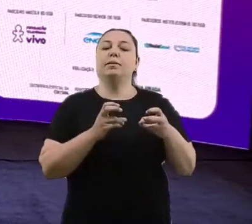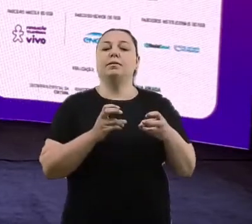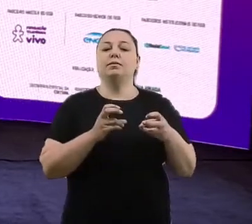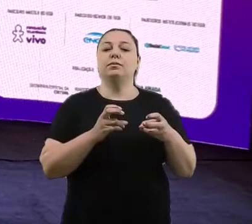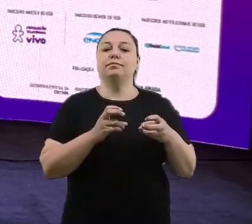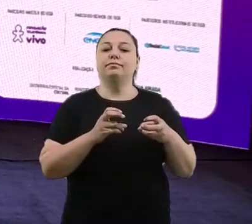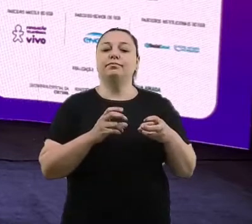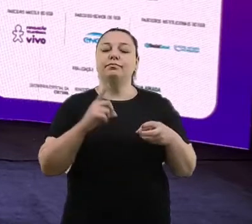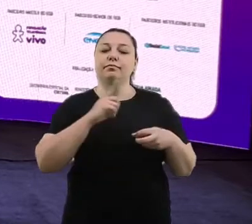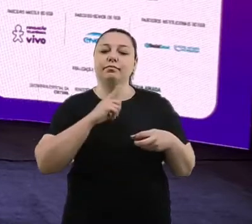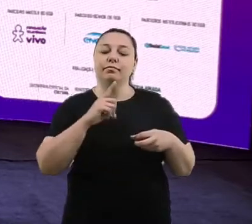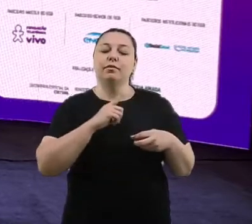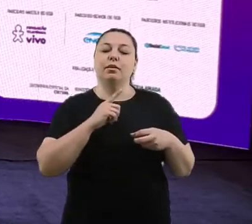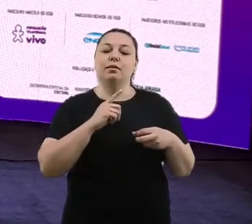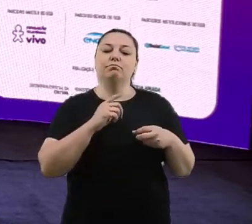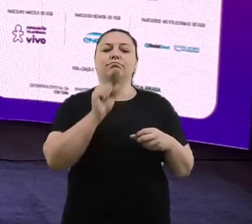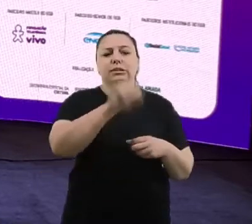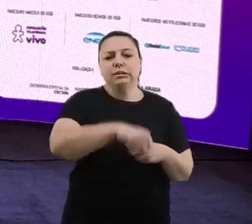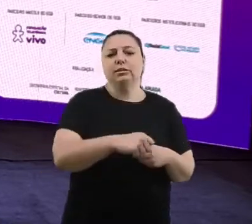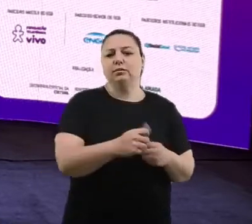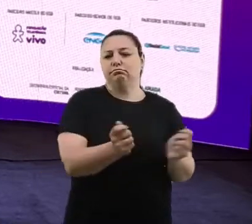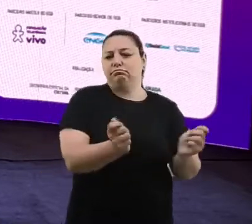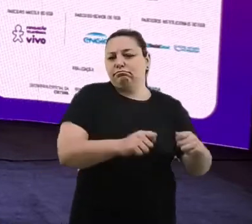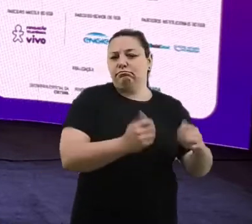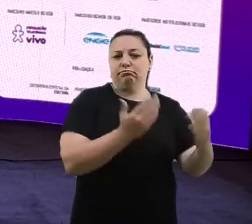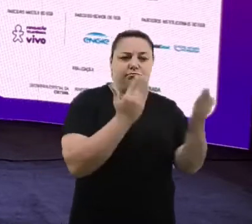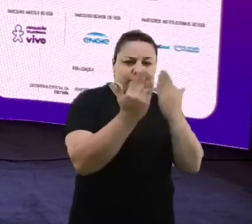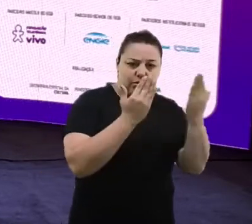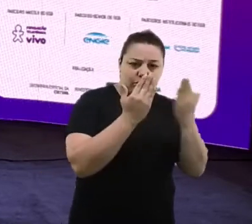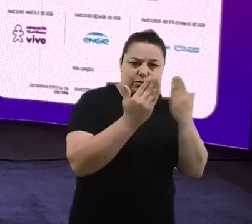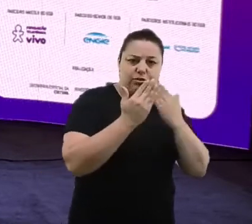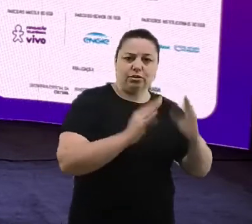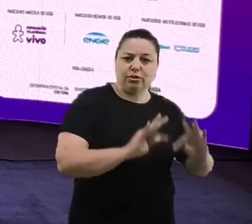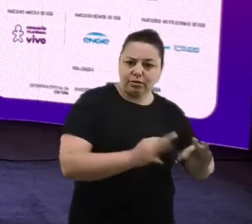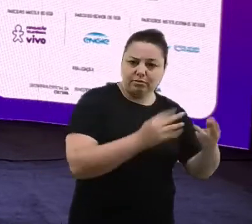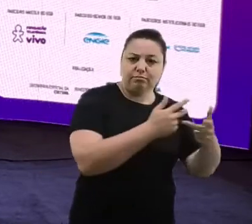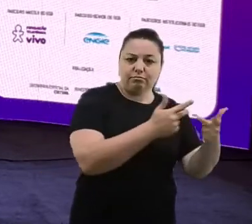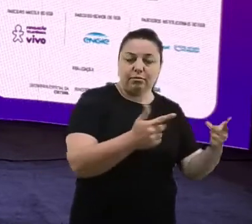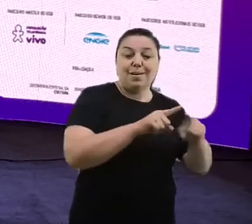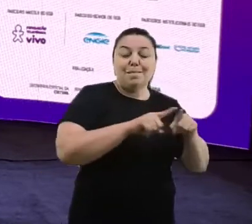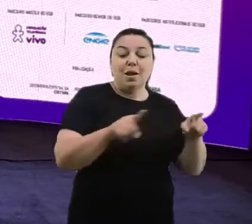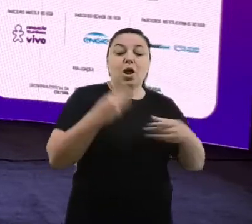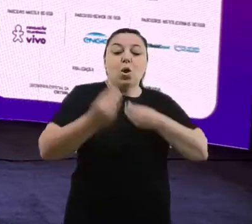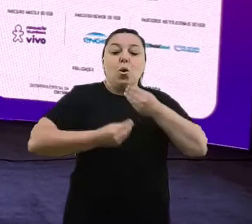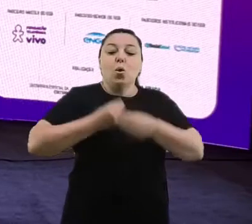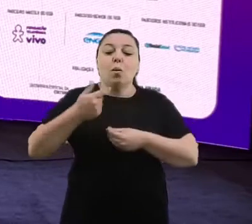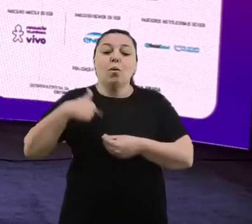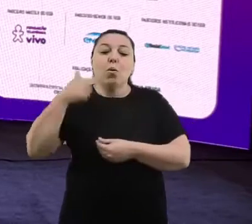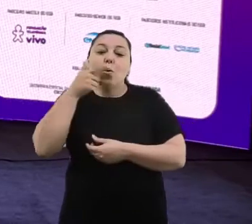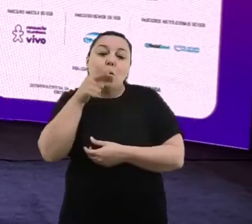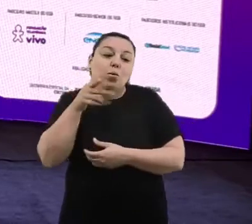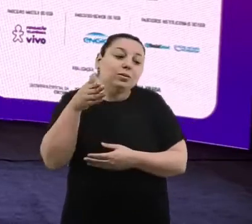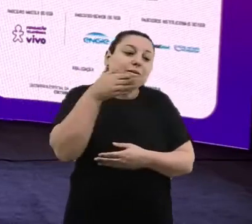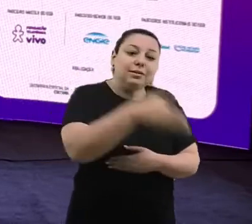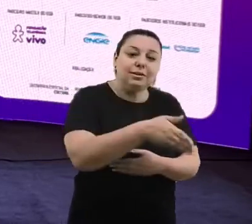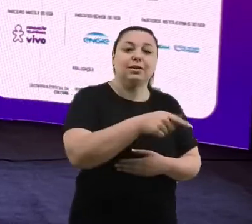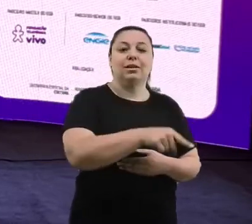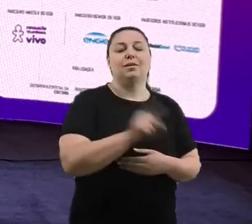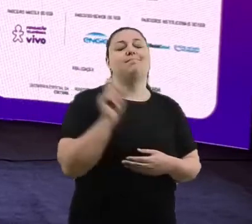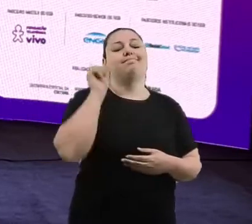psicologia funcionam, mas o acesso a esse tratamento adequado realmente era muito complicado. Então foi tudo isso